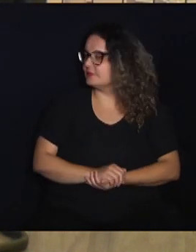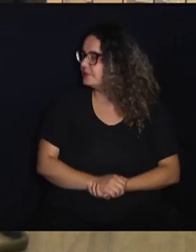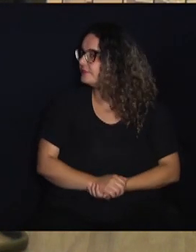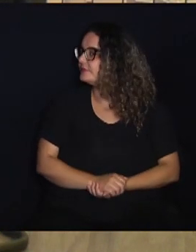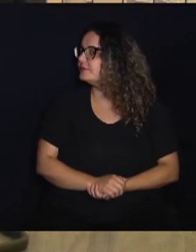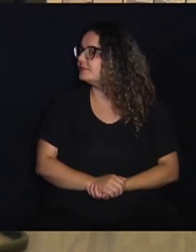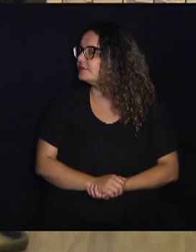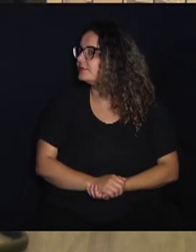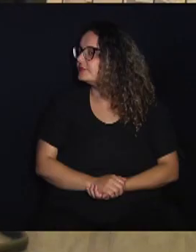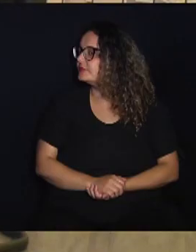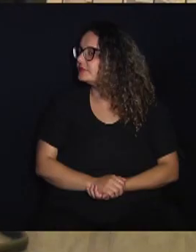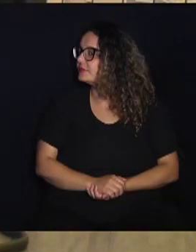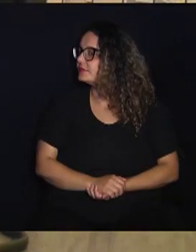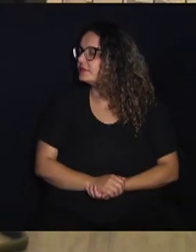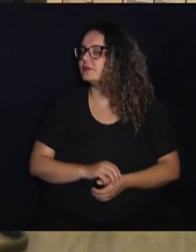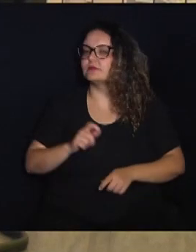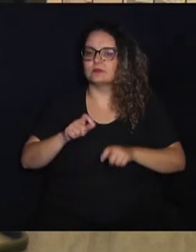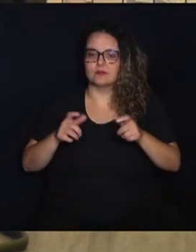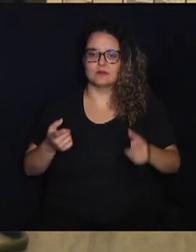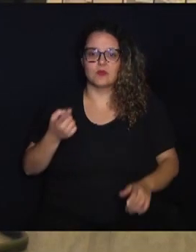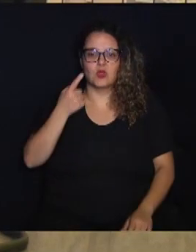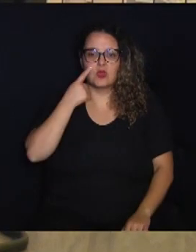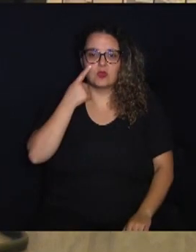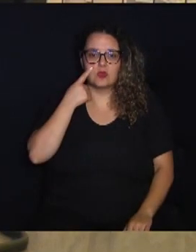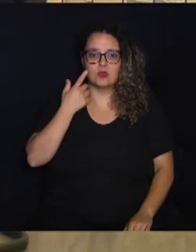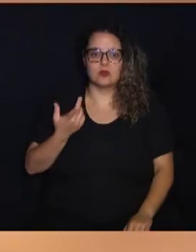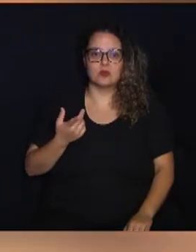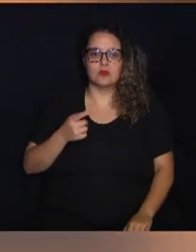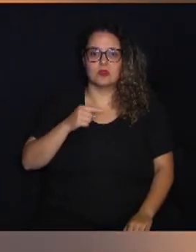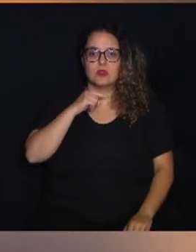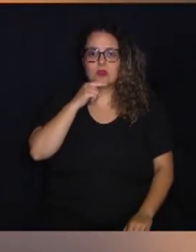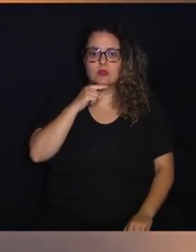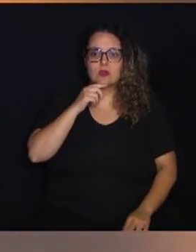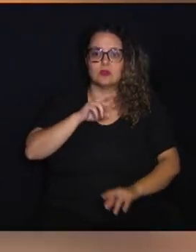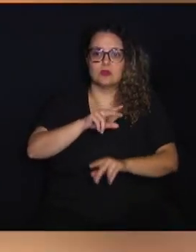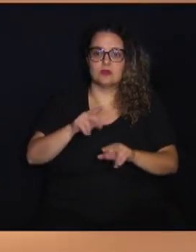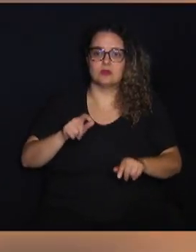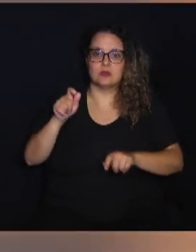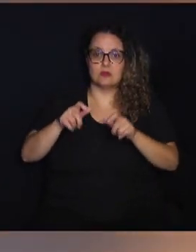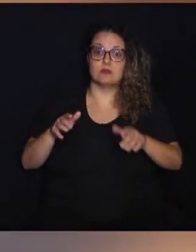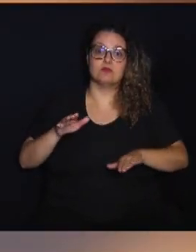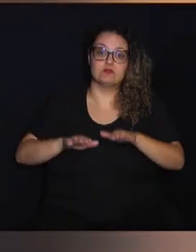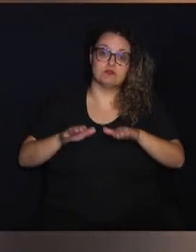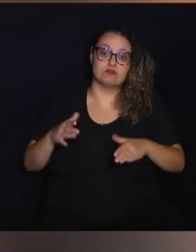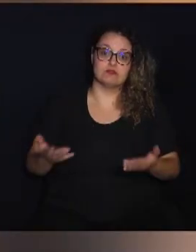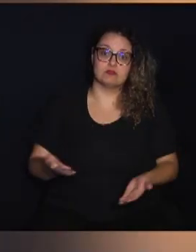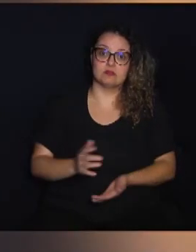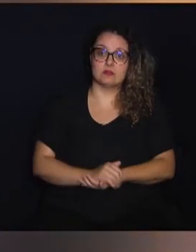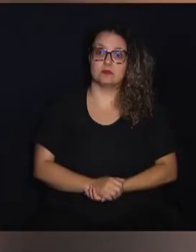pessoal aí do Switcher, para a gente ver que é a dúvida de muita gente, ou às vezes